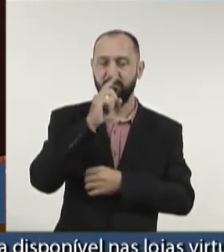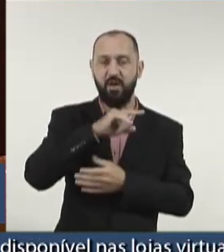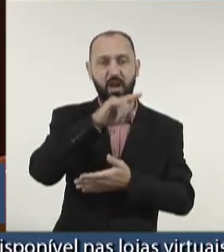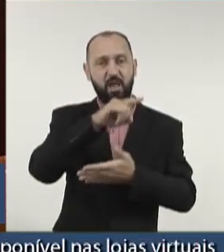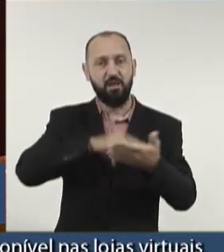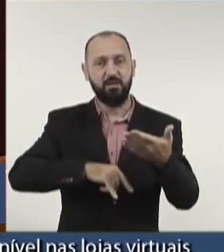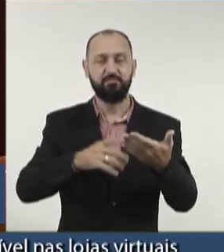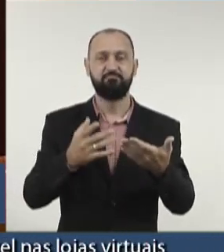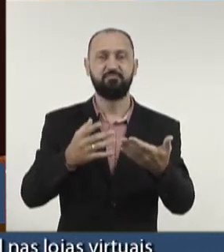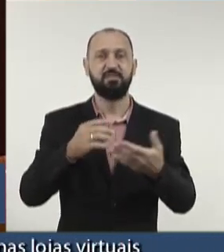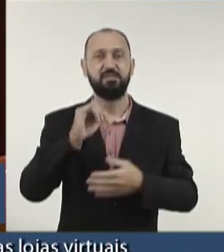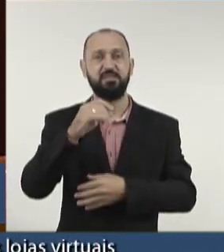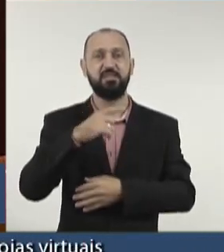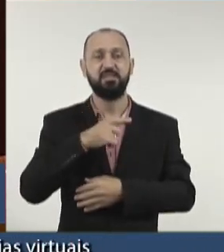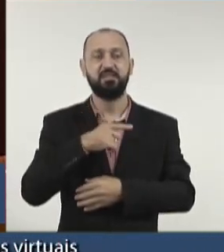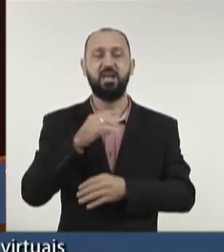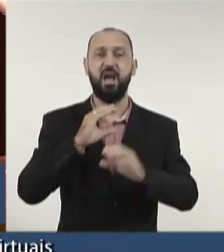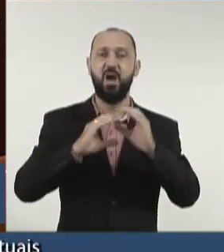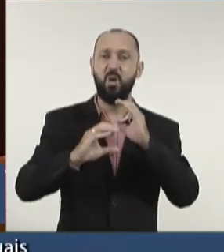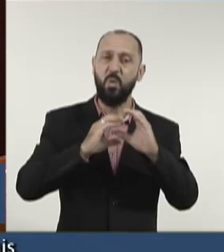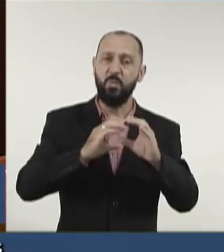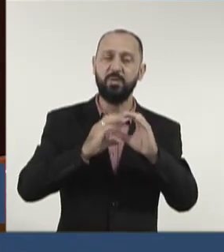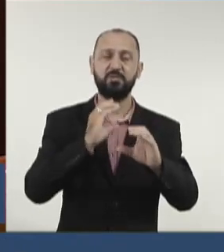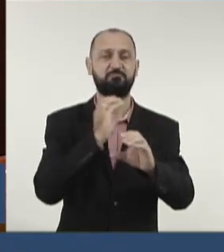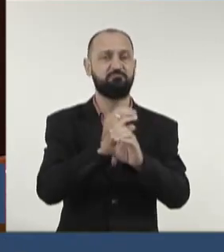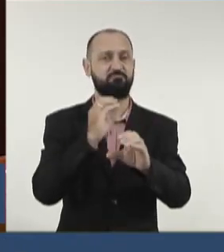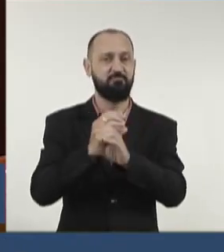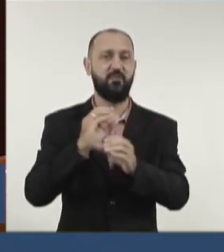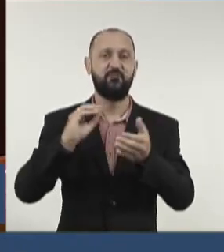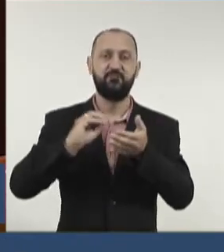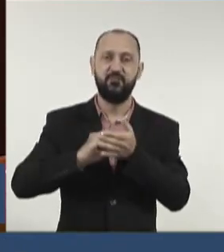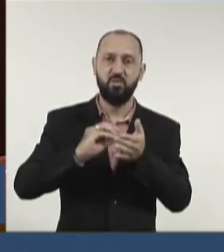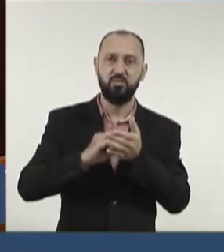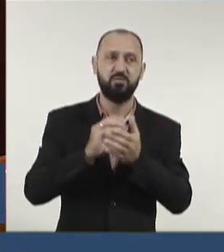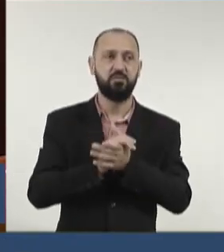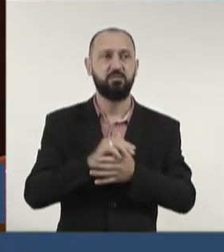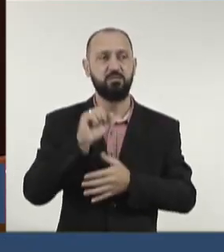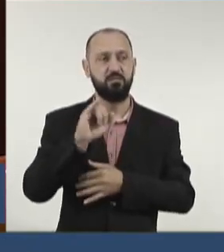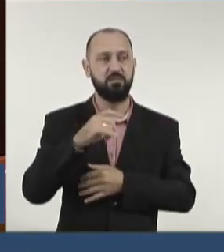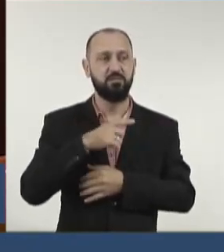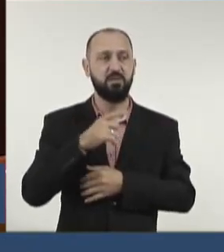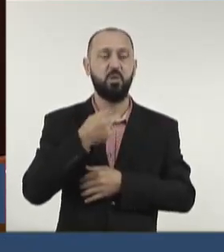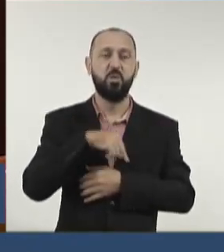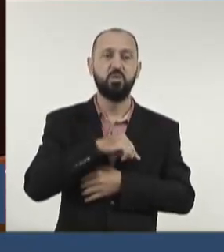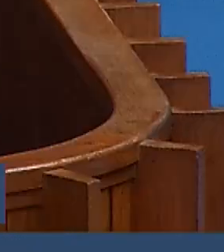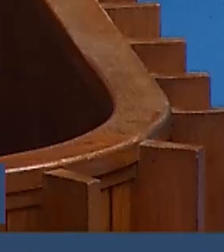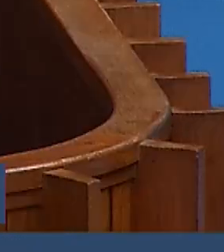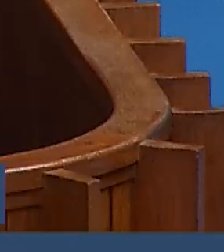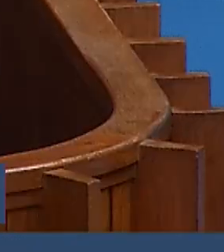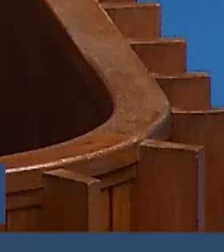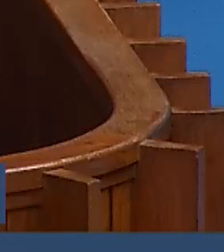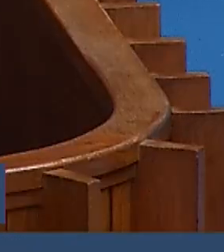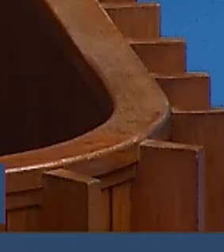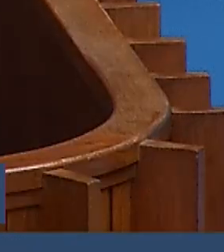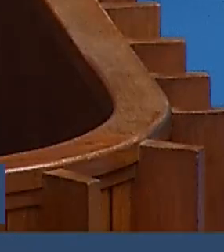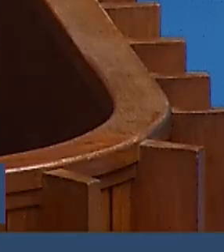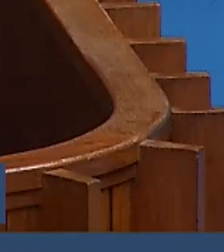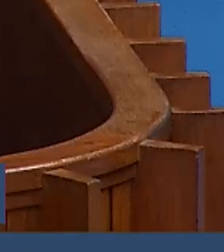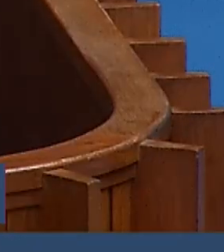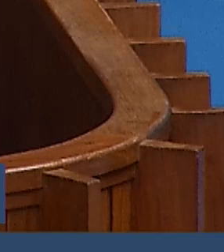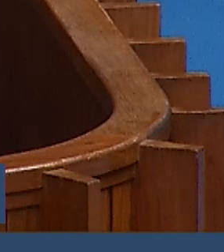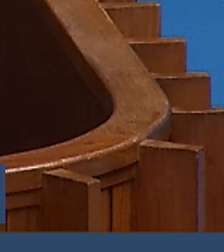prestação, se a comunicação foi insuficiente, se nós não enxergarmos que